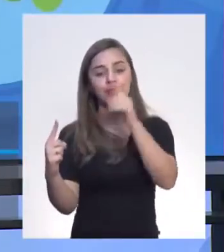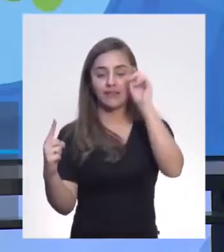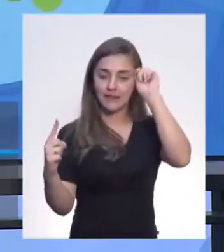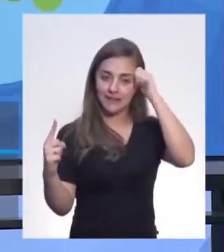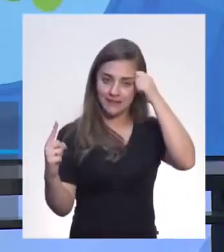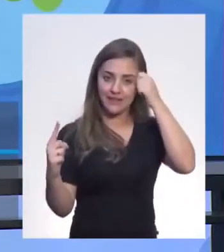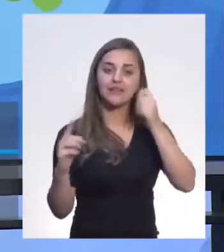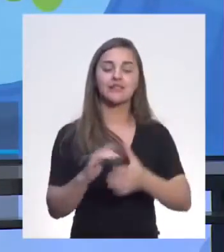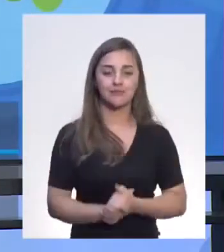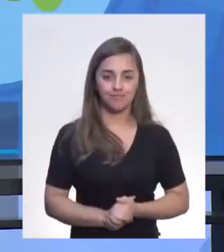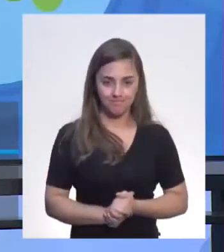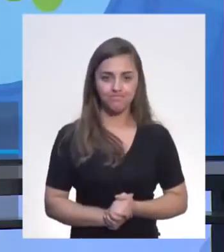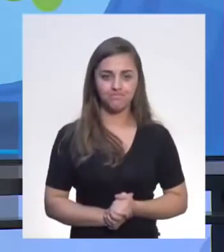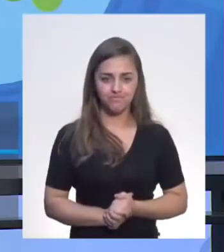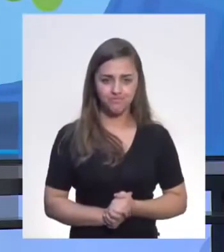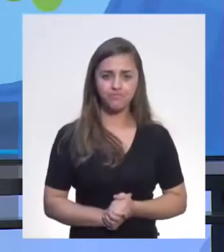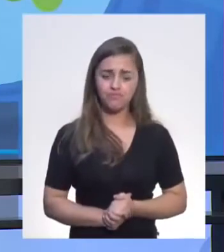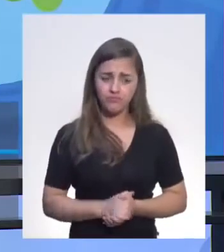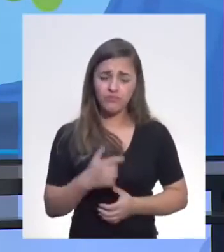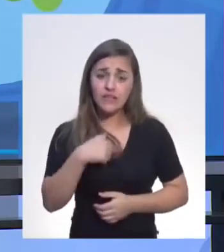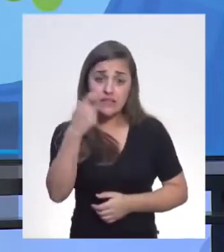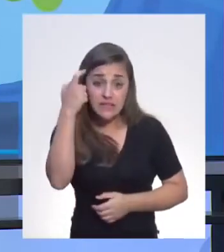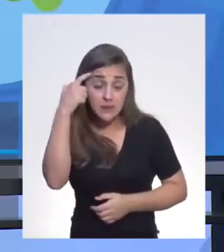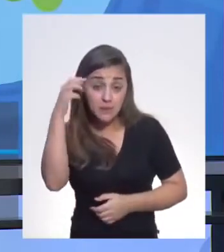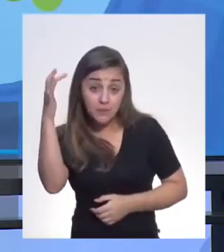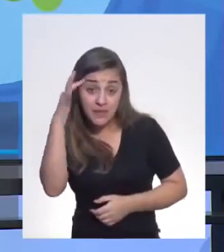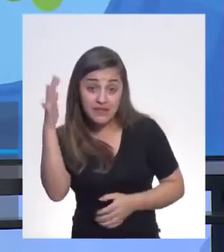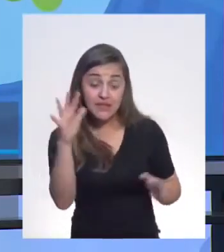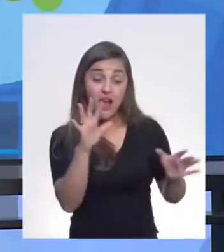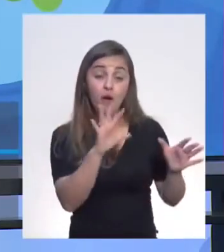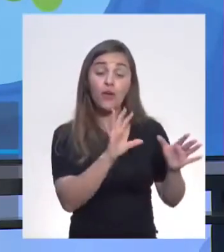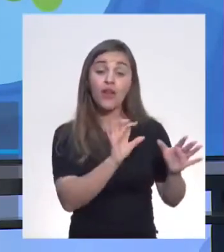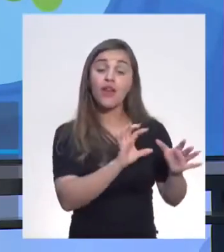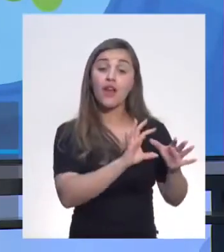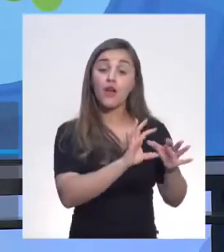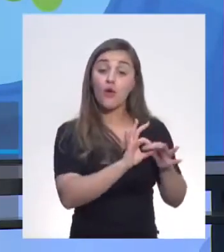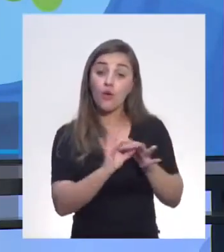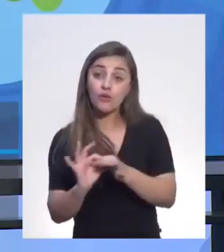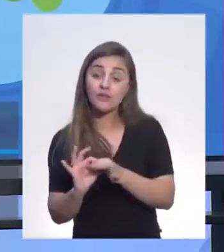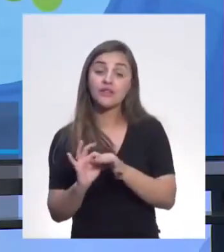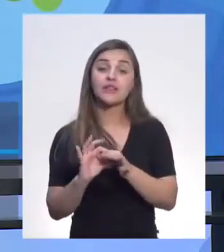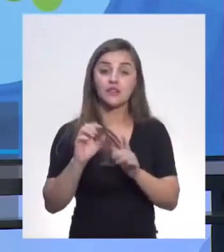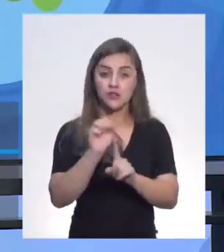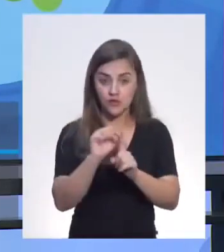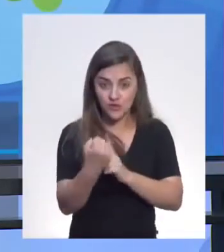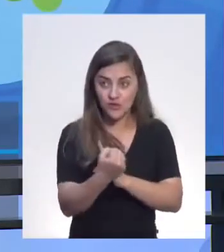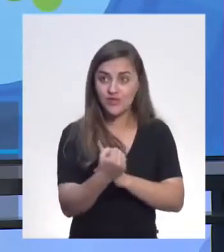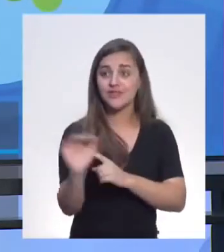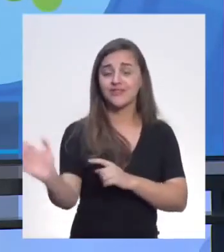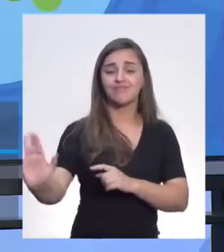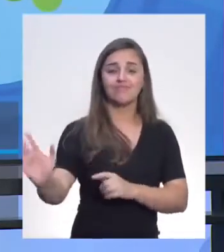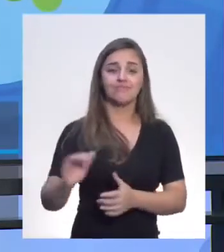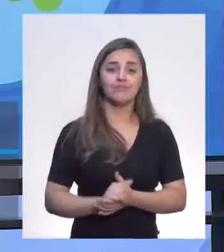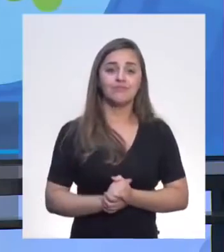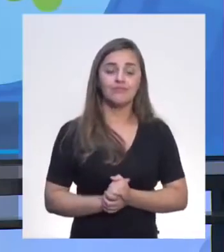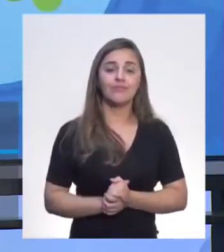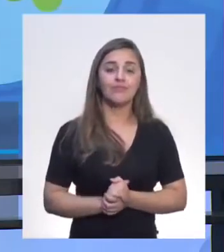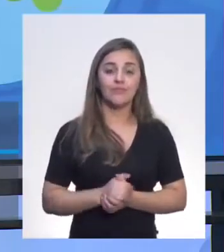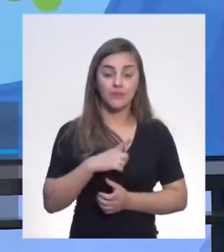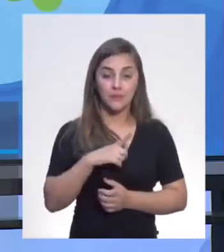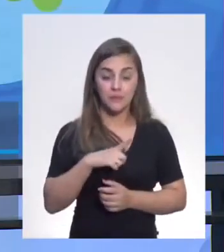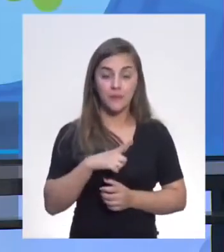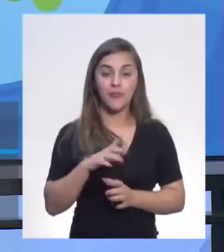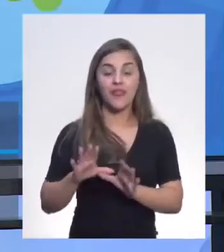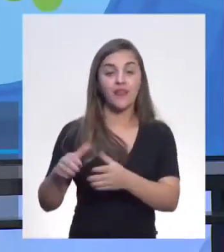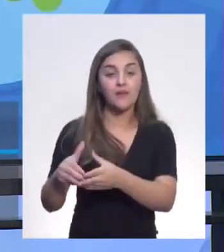uma mulher branca, se a gente for pensar num contexto social. Então, a gente também tem que lembrar que dentro do movimento negro também